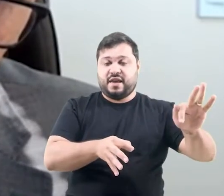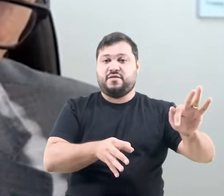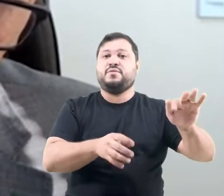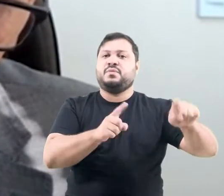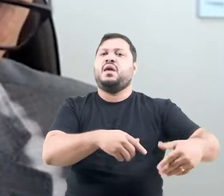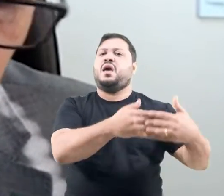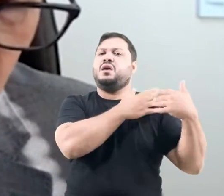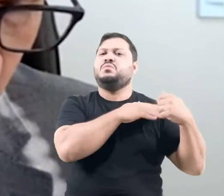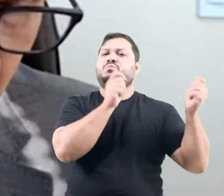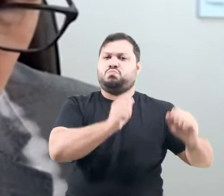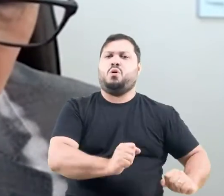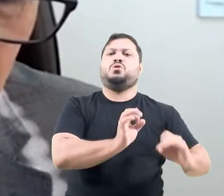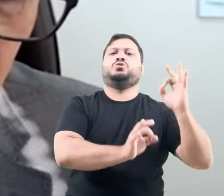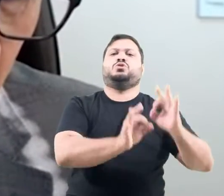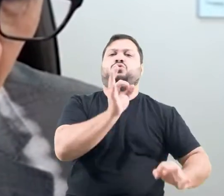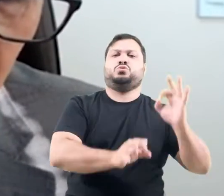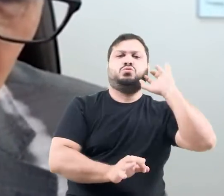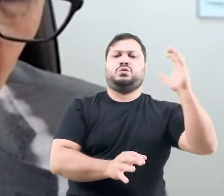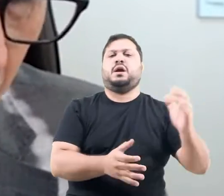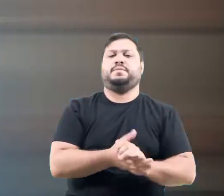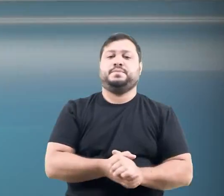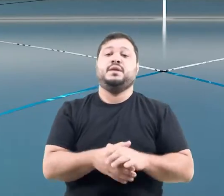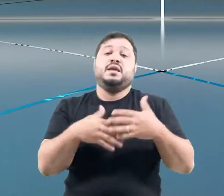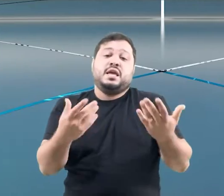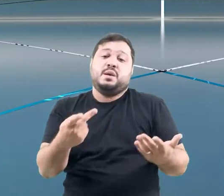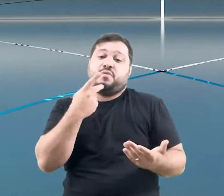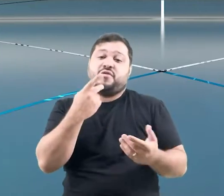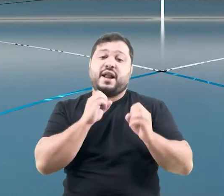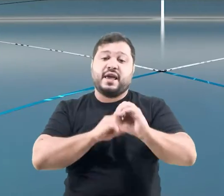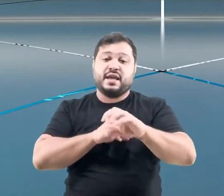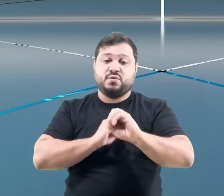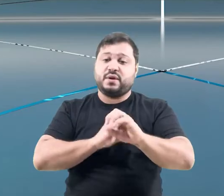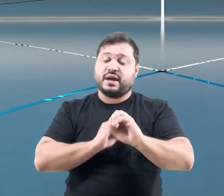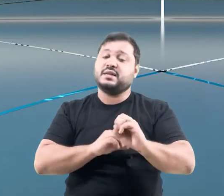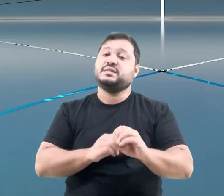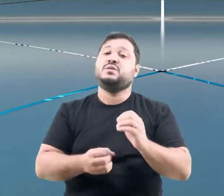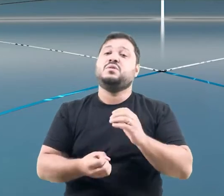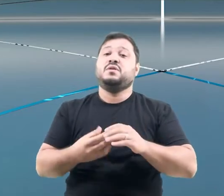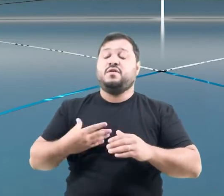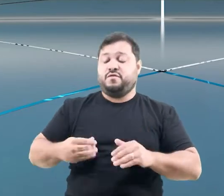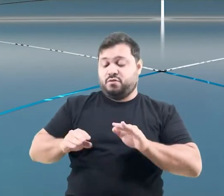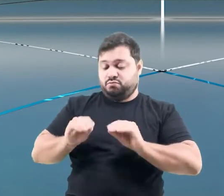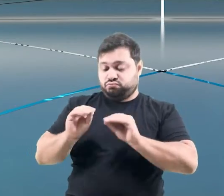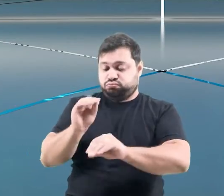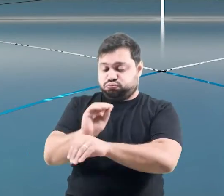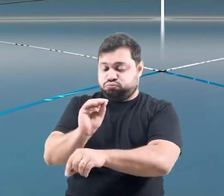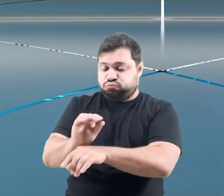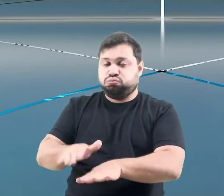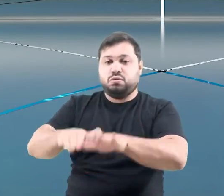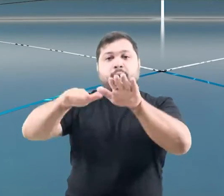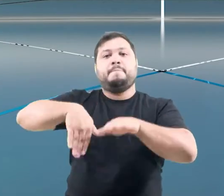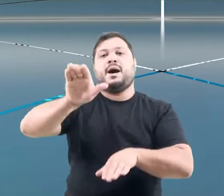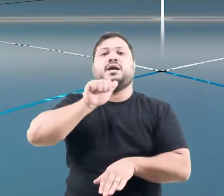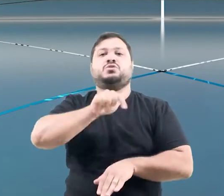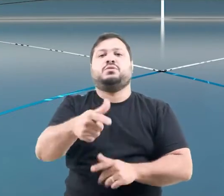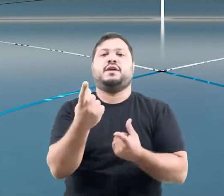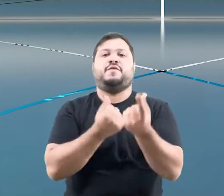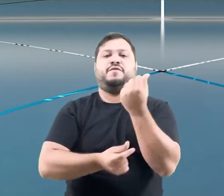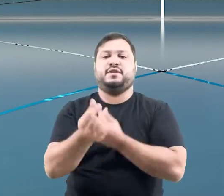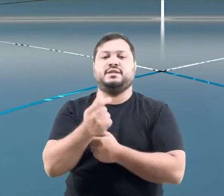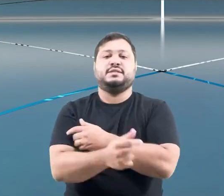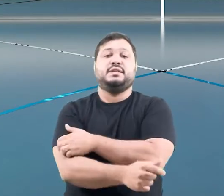DF competente para julgar a causa. E por falar em educação, criar filhos envolve muito mais do que a